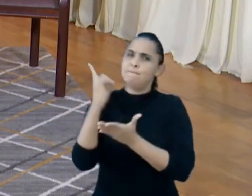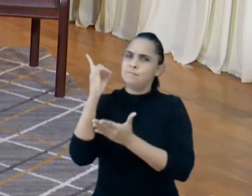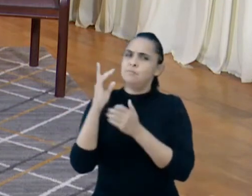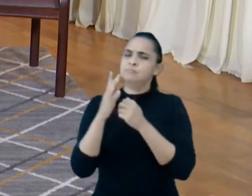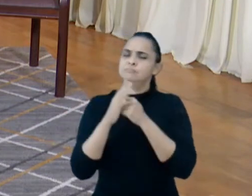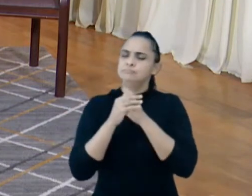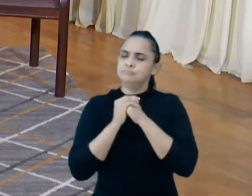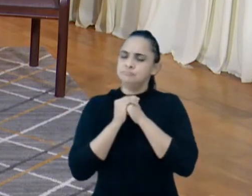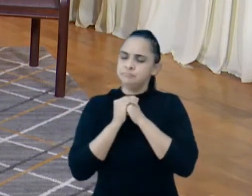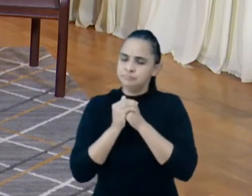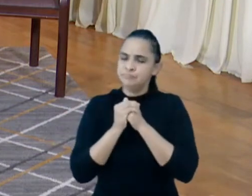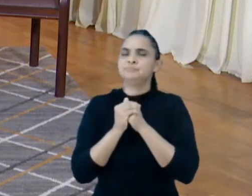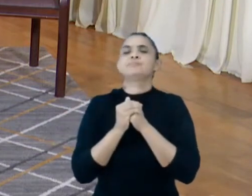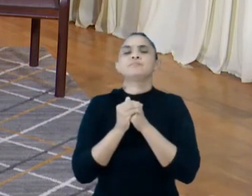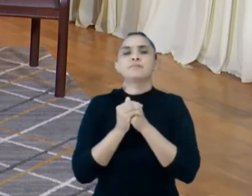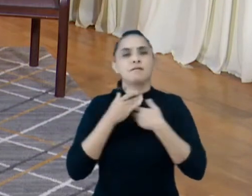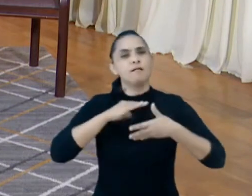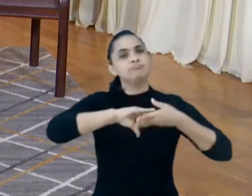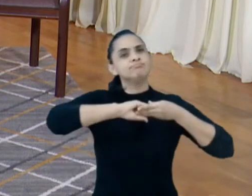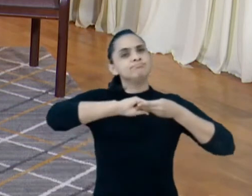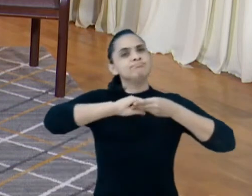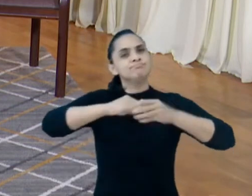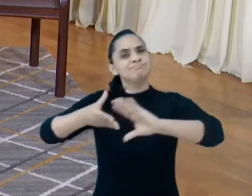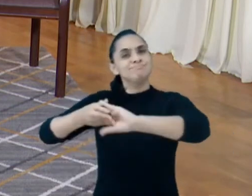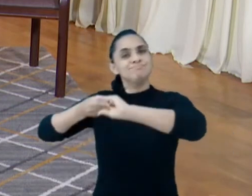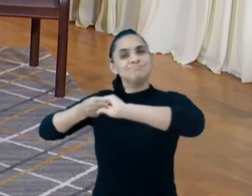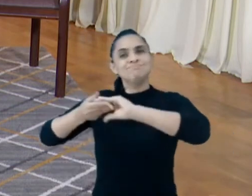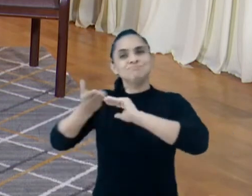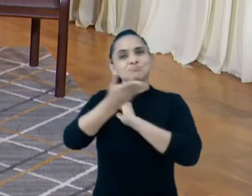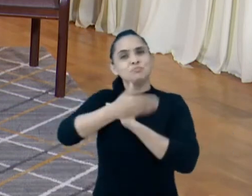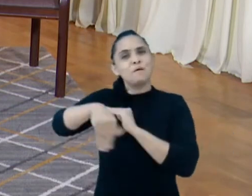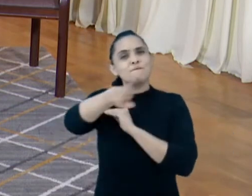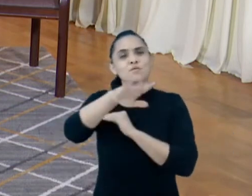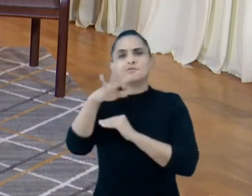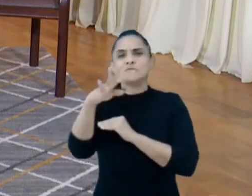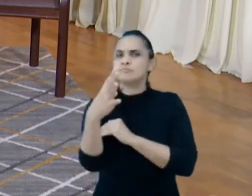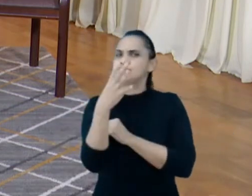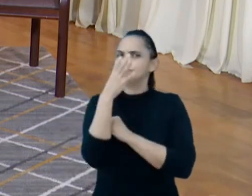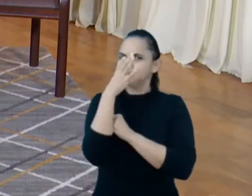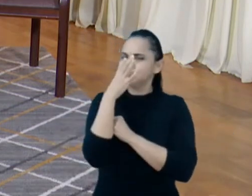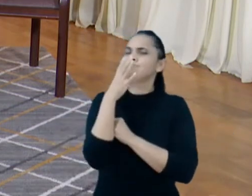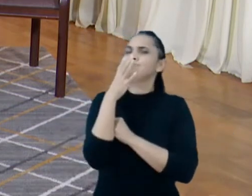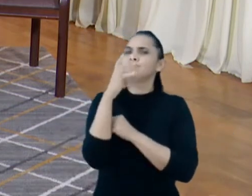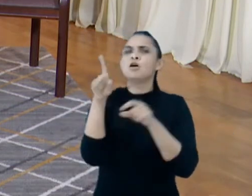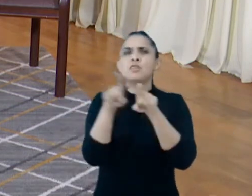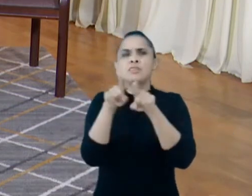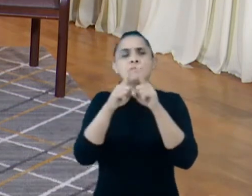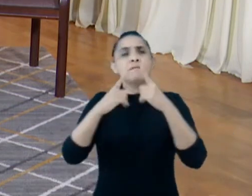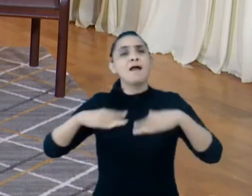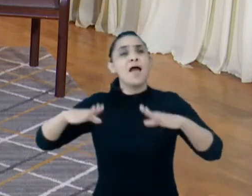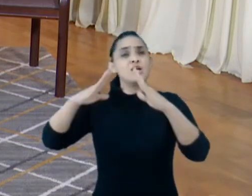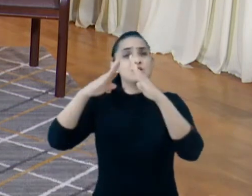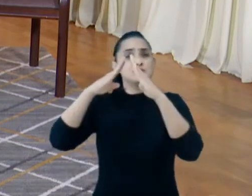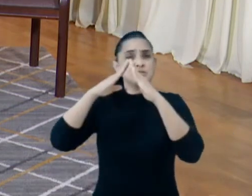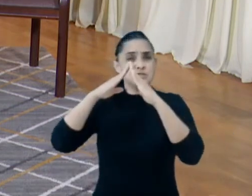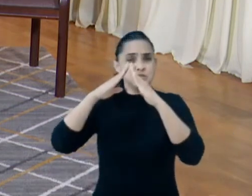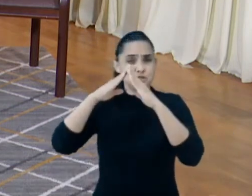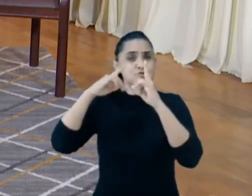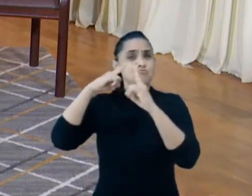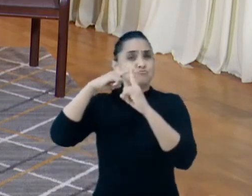quero saudar com muito carinho a você, querido internauta, e também a igreja que está em sua